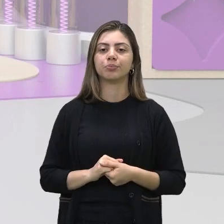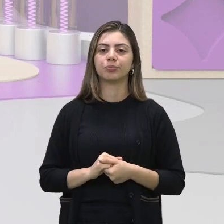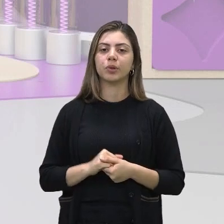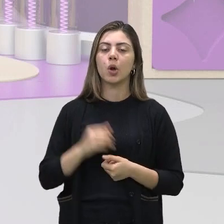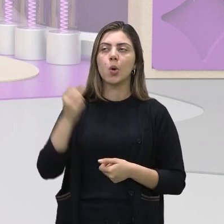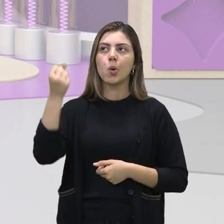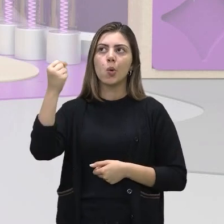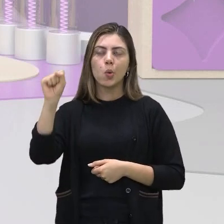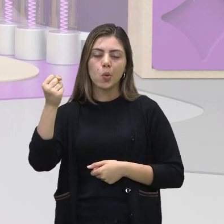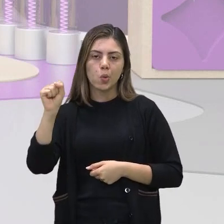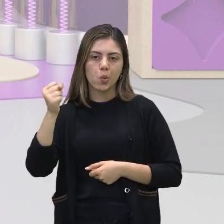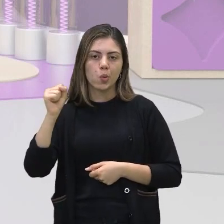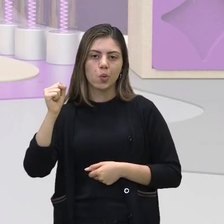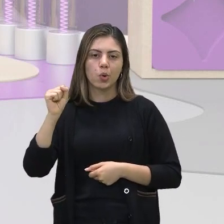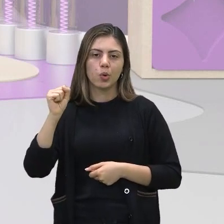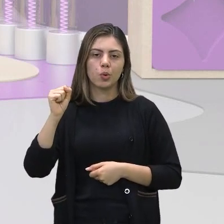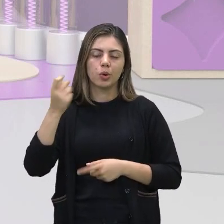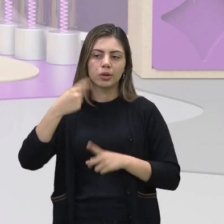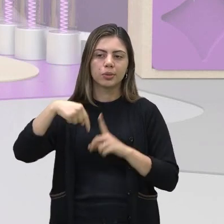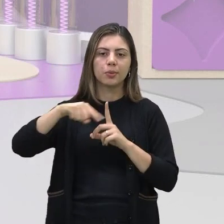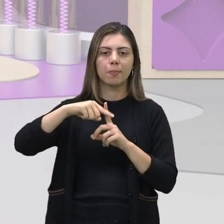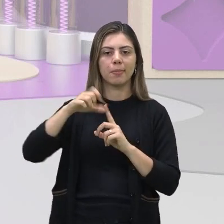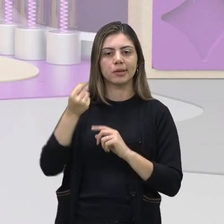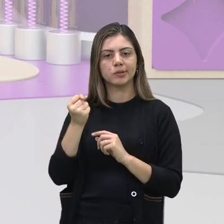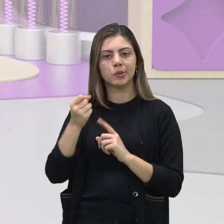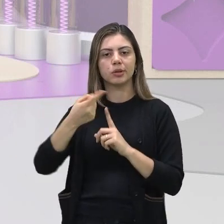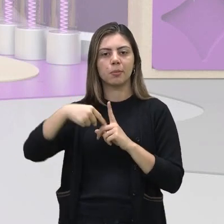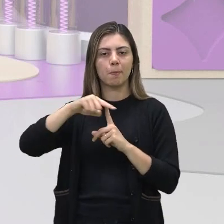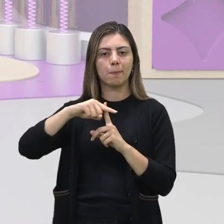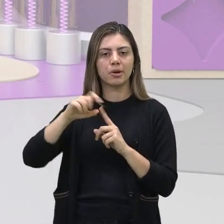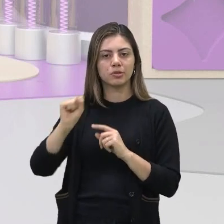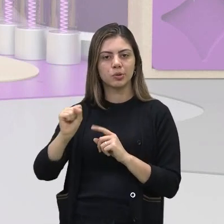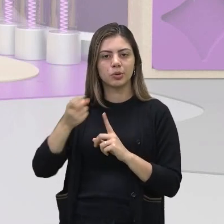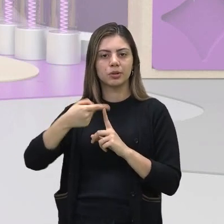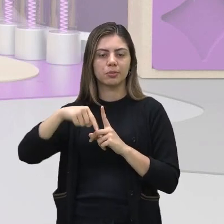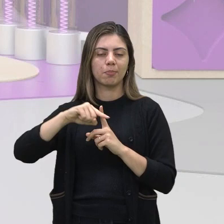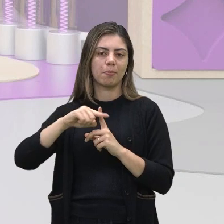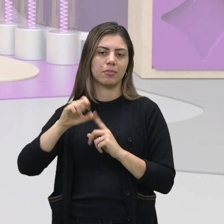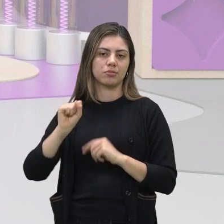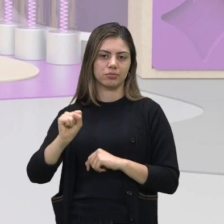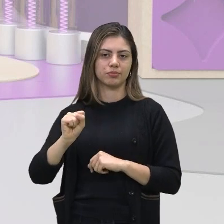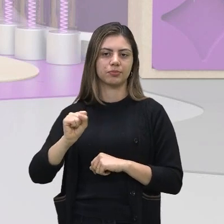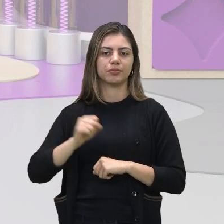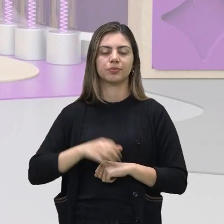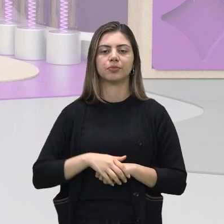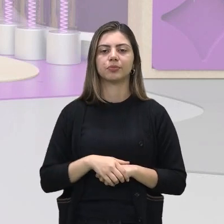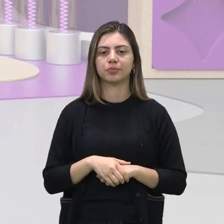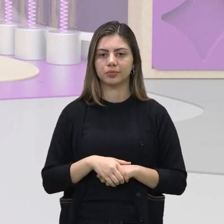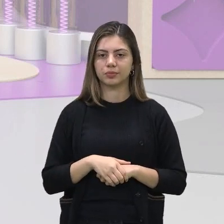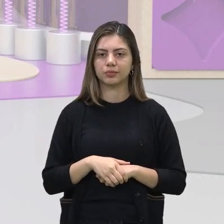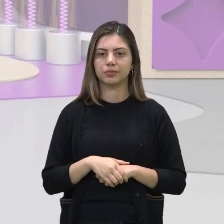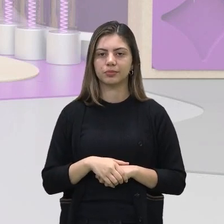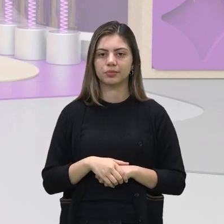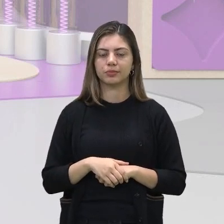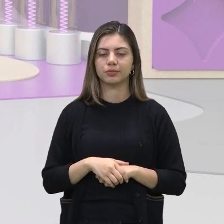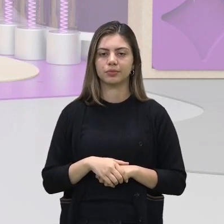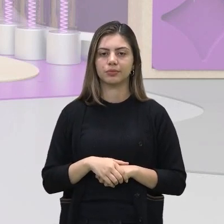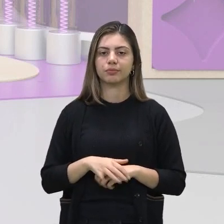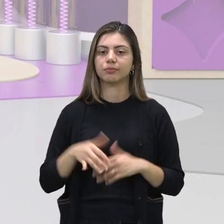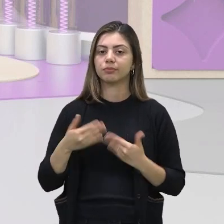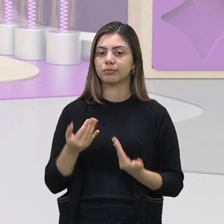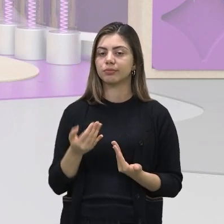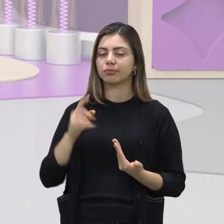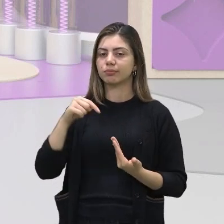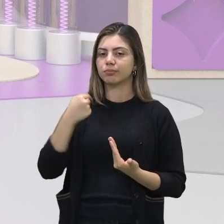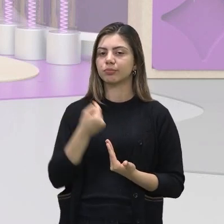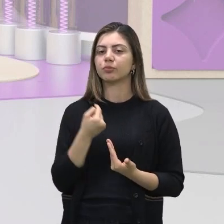8, então 8 mais 8 mais 8 mais 8 mais 8. Nós contamos